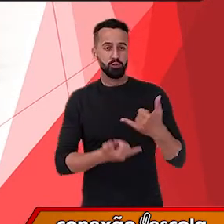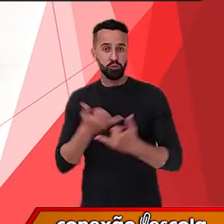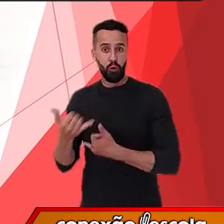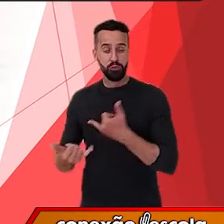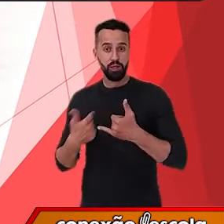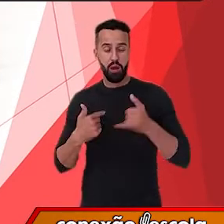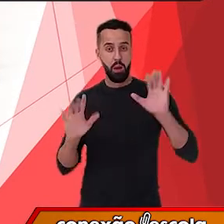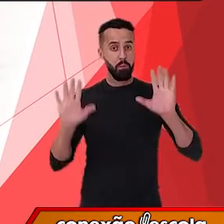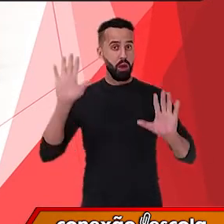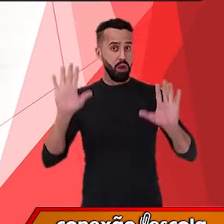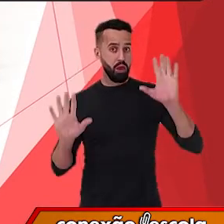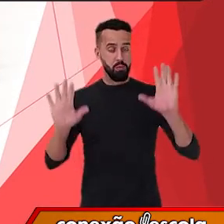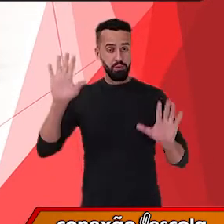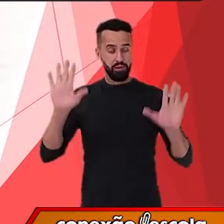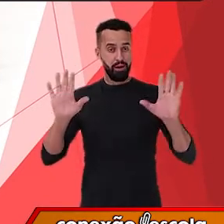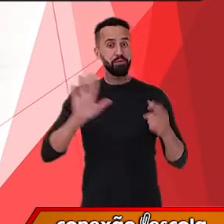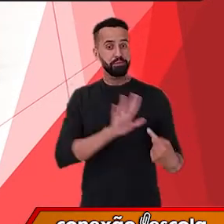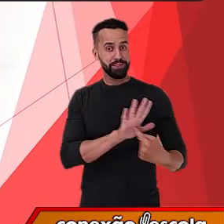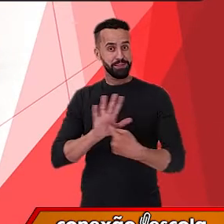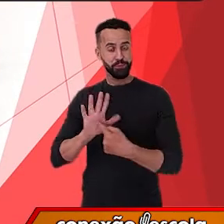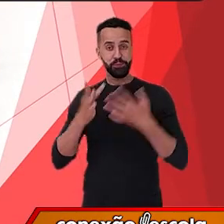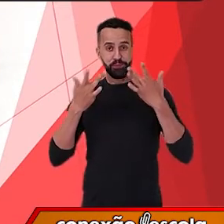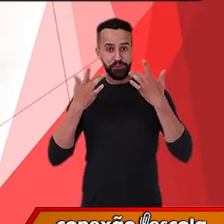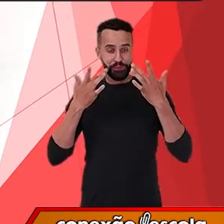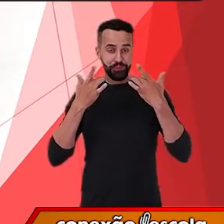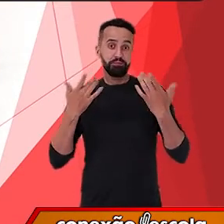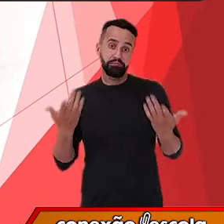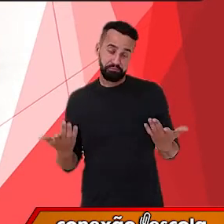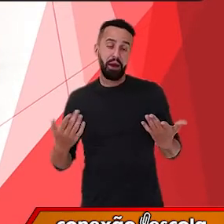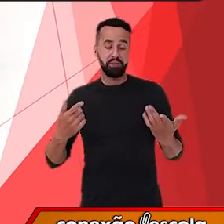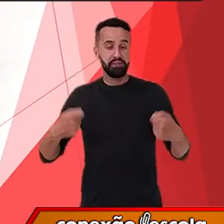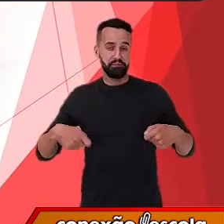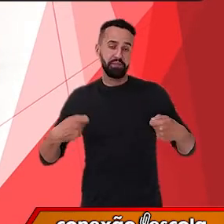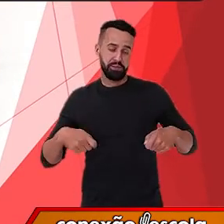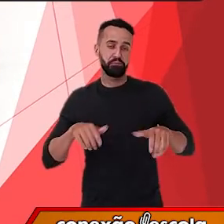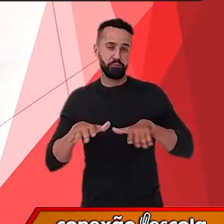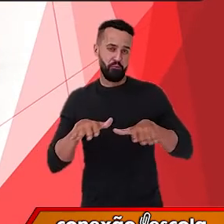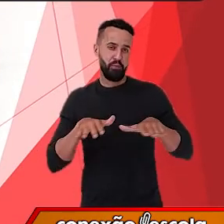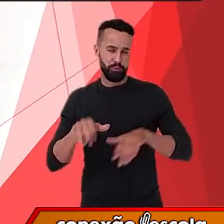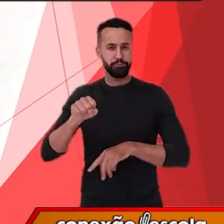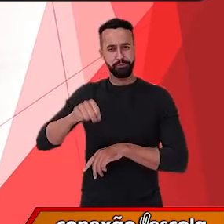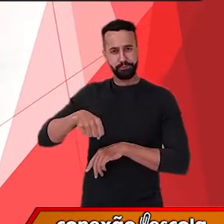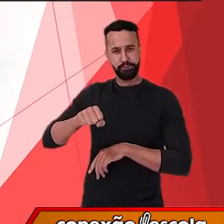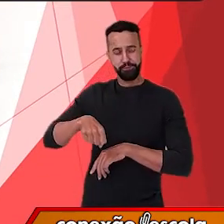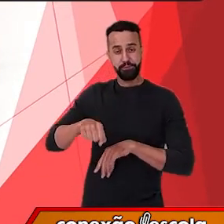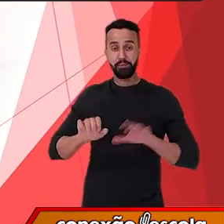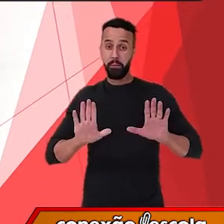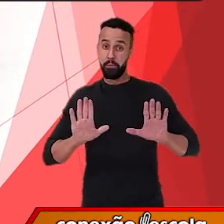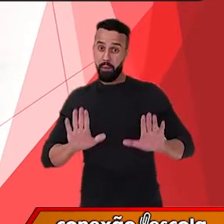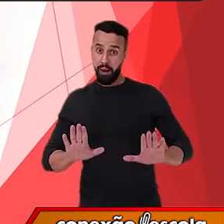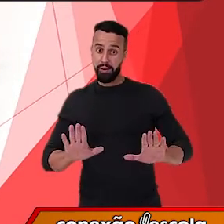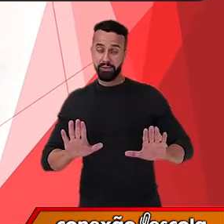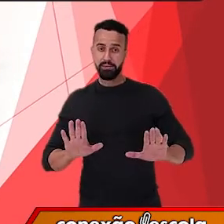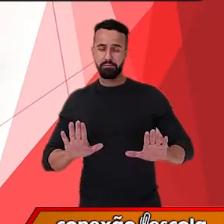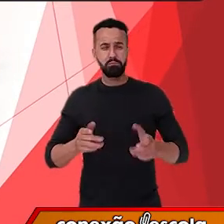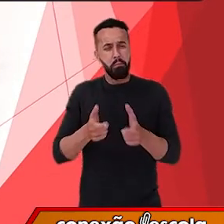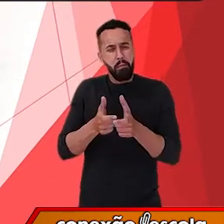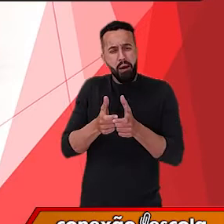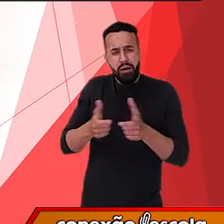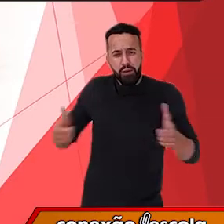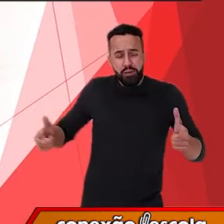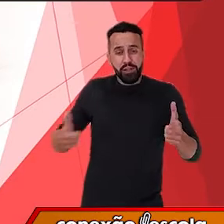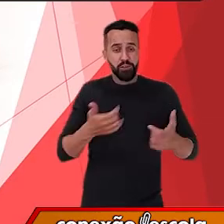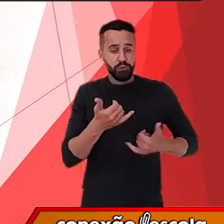misturam mímica, representação. Aí a gente tem um pouquinho mais de movimento, tá? Mas, de forma